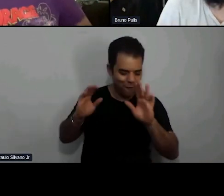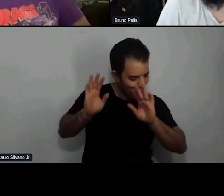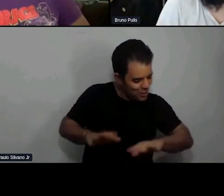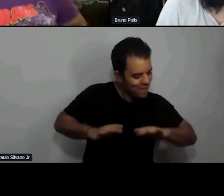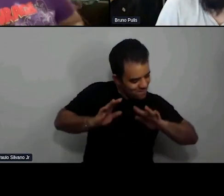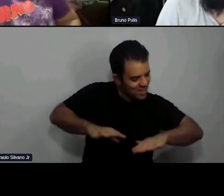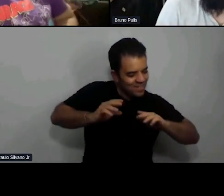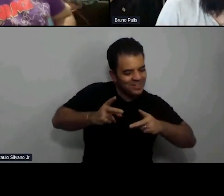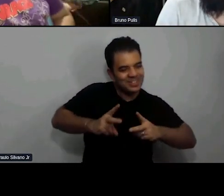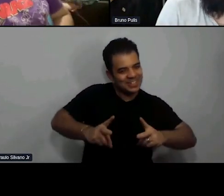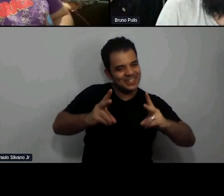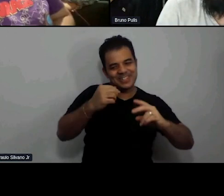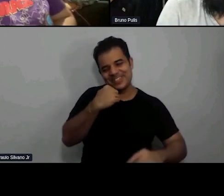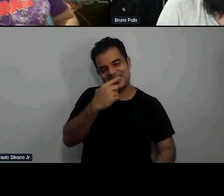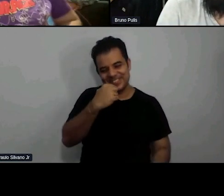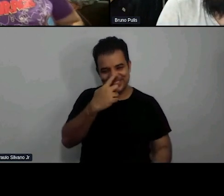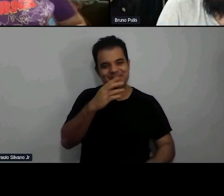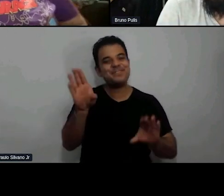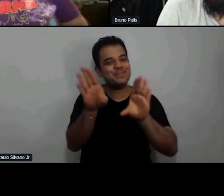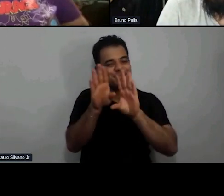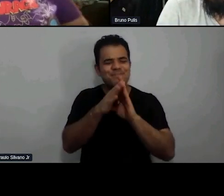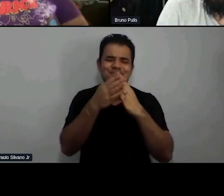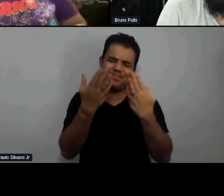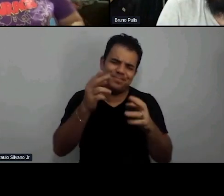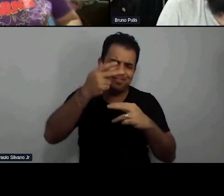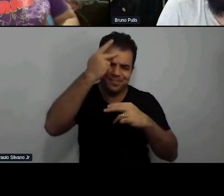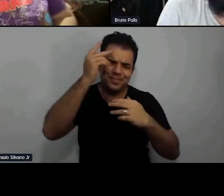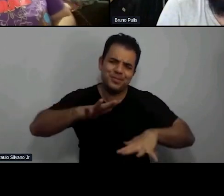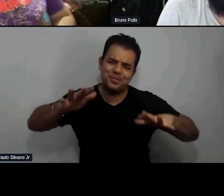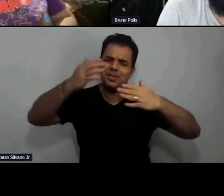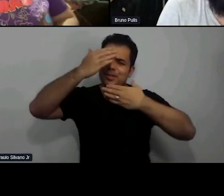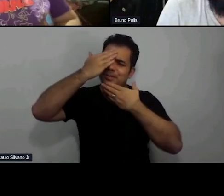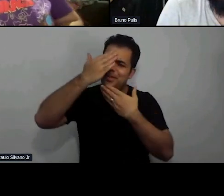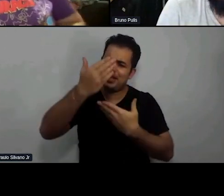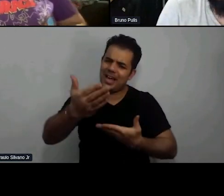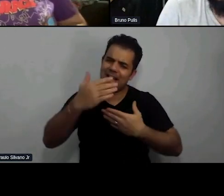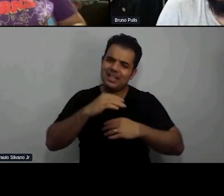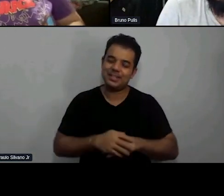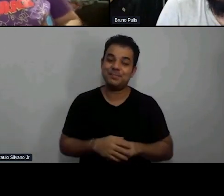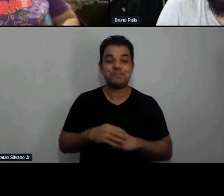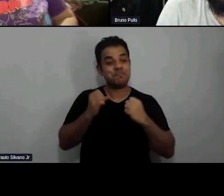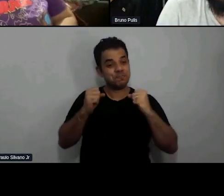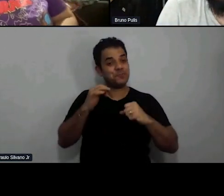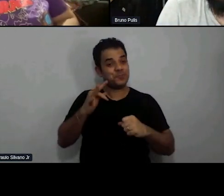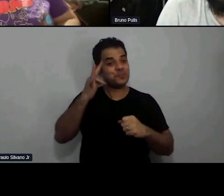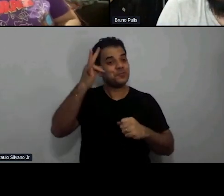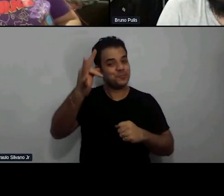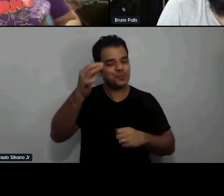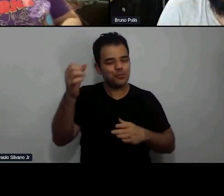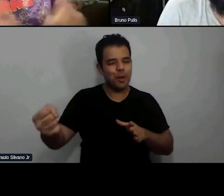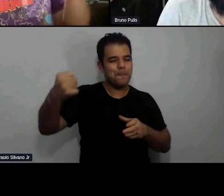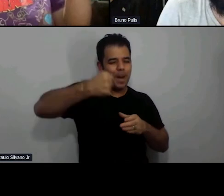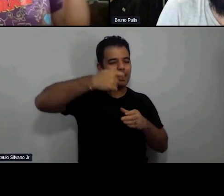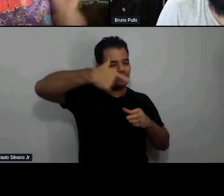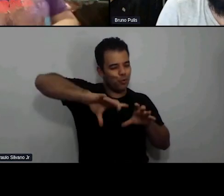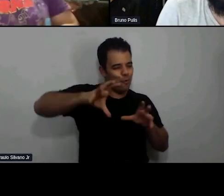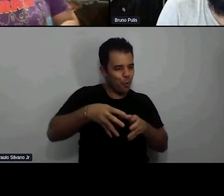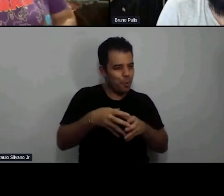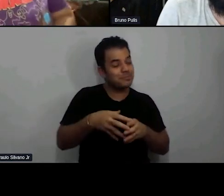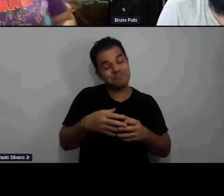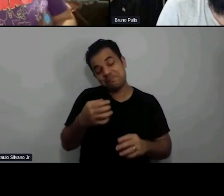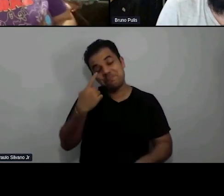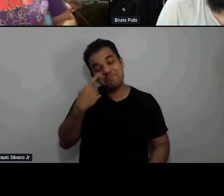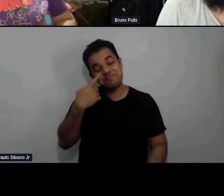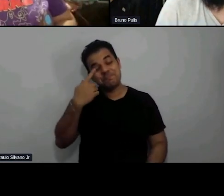infelizmente. Então, é isso, pessoal. Obrigada. Quem sabe um dia a gente vai ter você junto com a gente. Quem